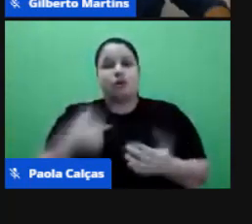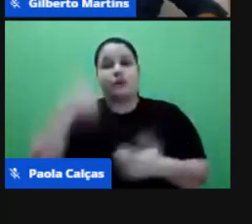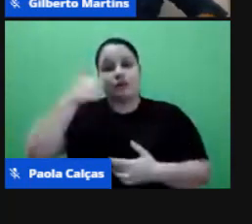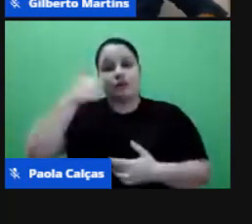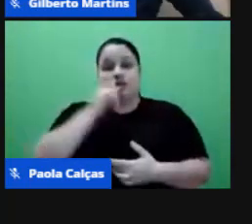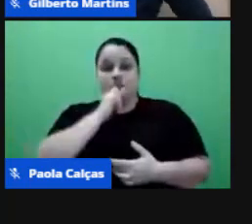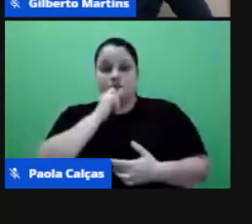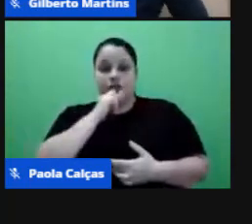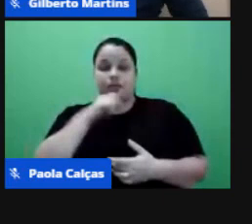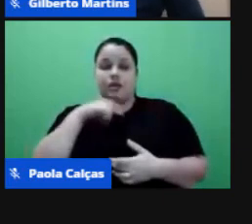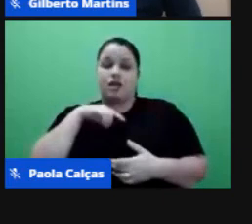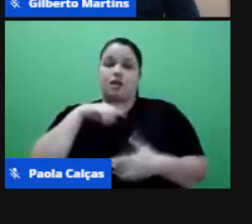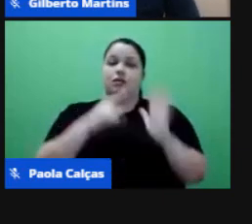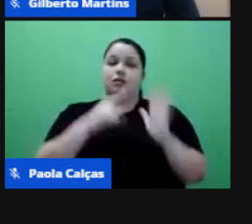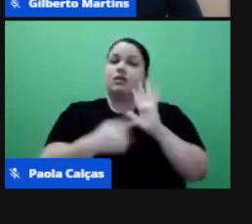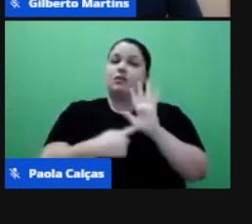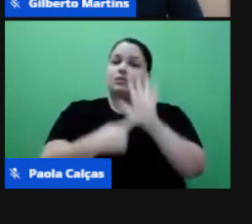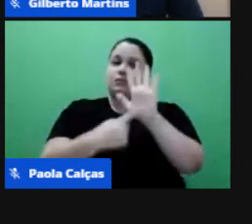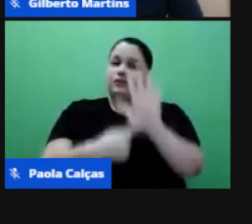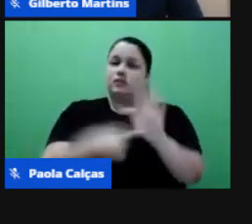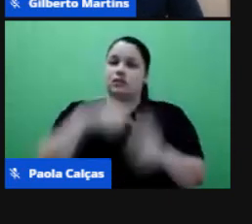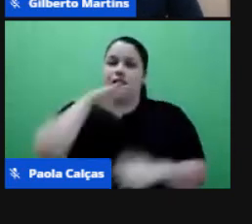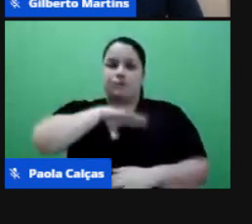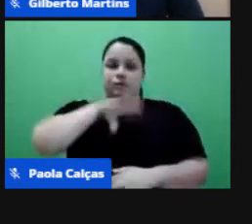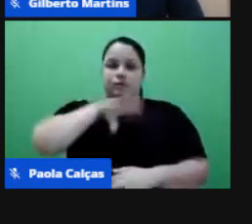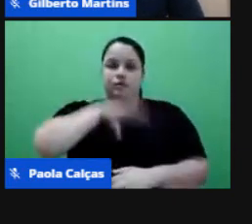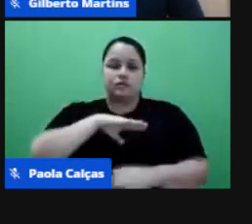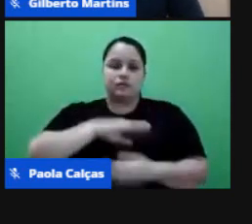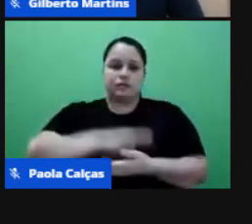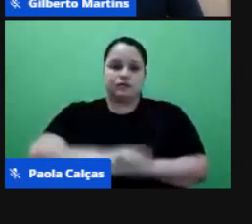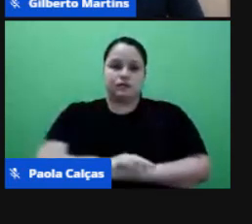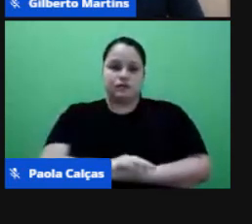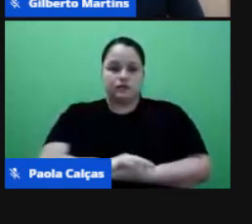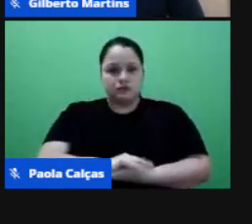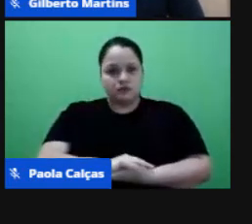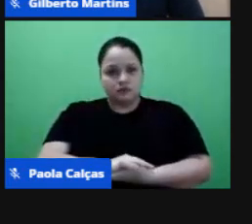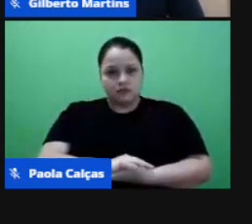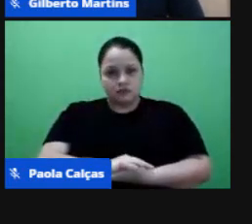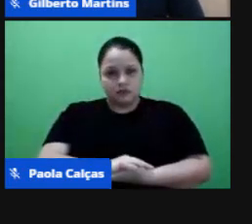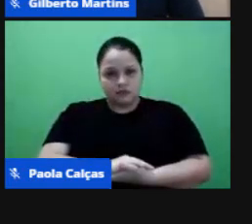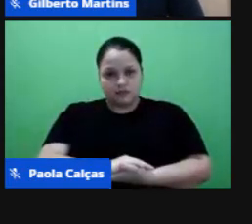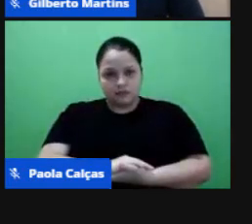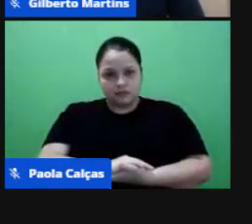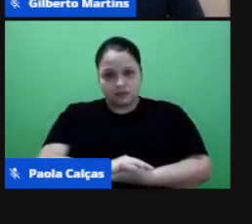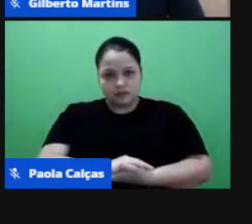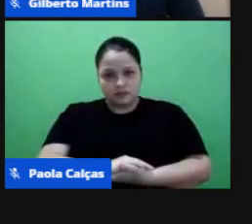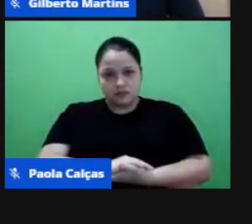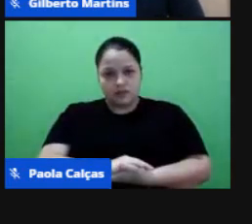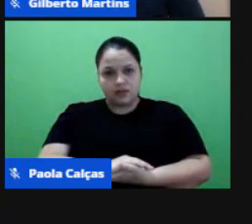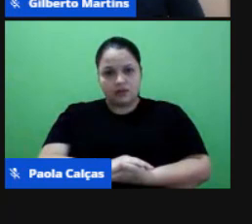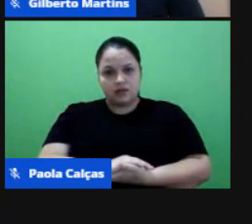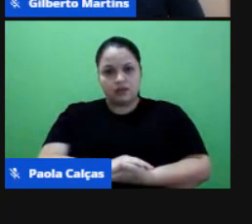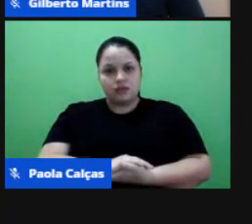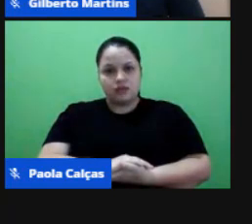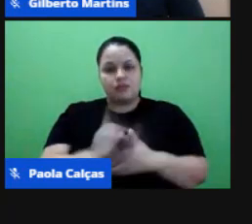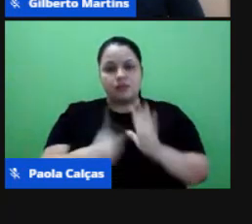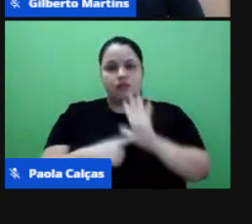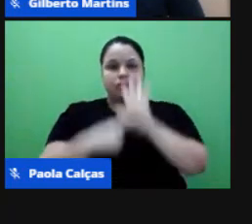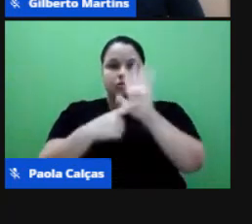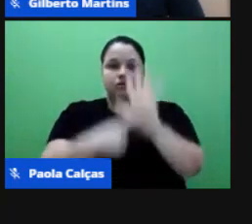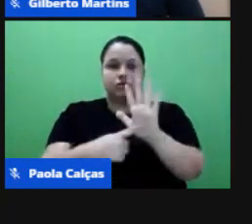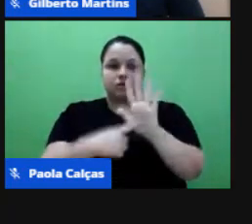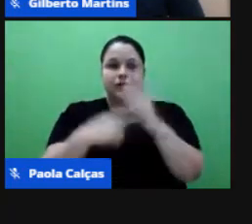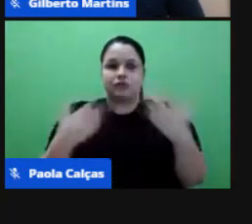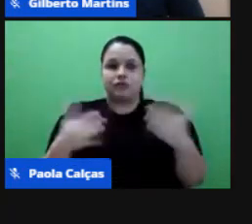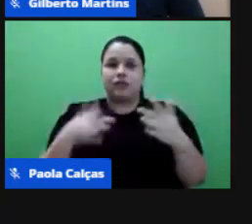portuguesa. Pode passar, por favor. O documento de língua portuguesa, ele tem uma